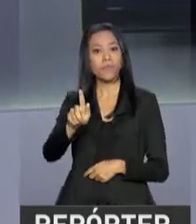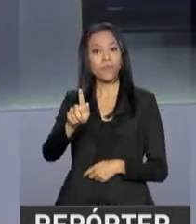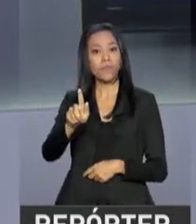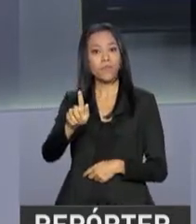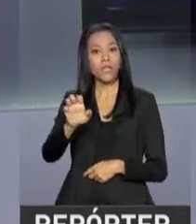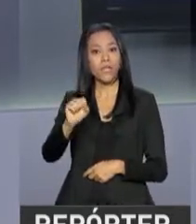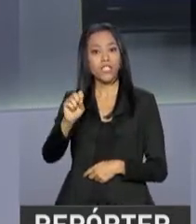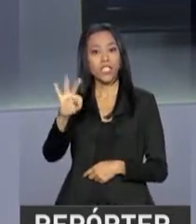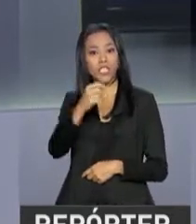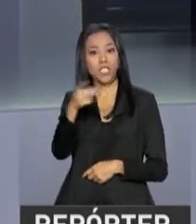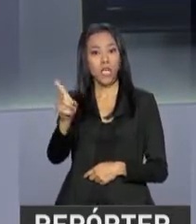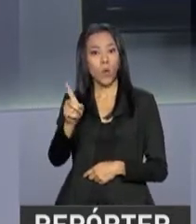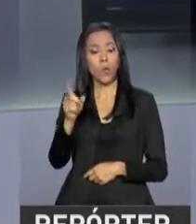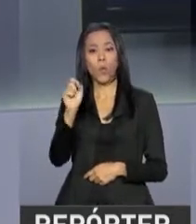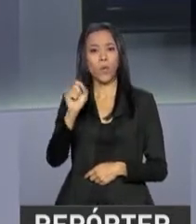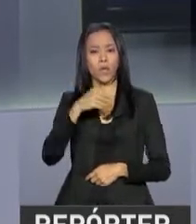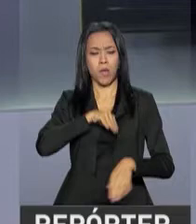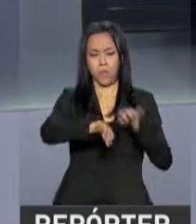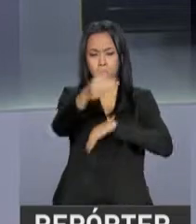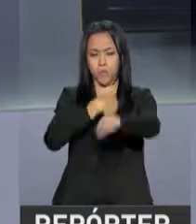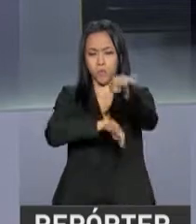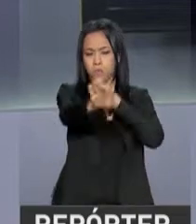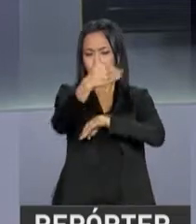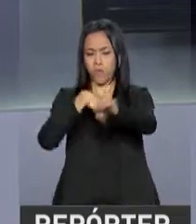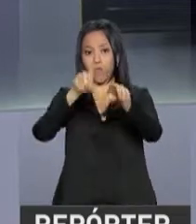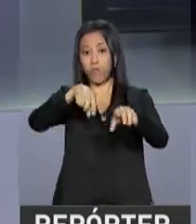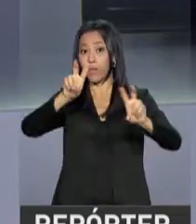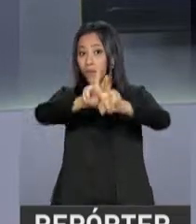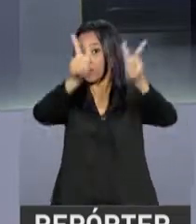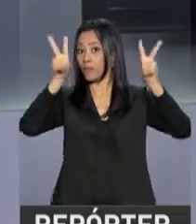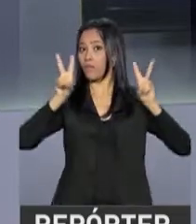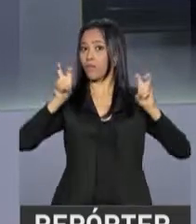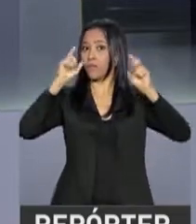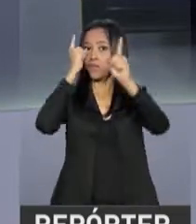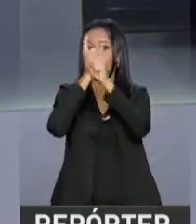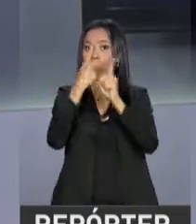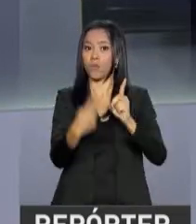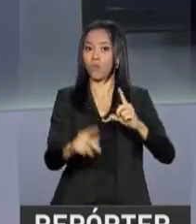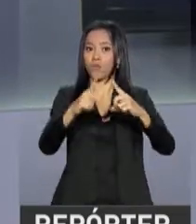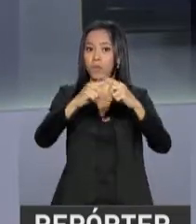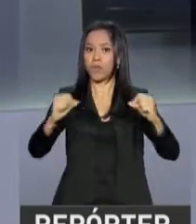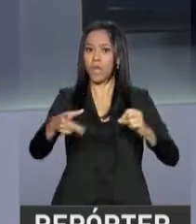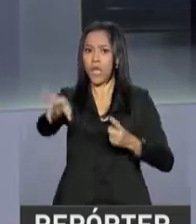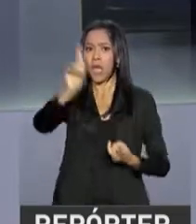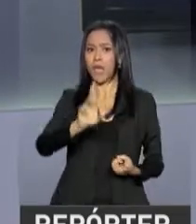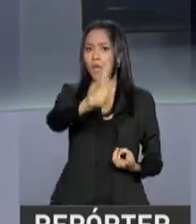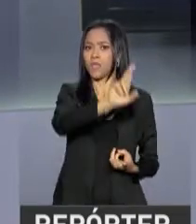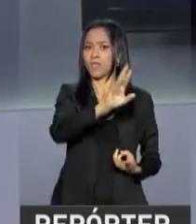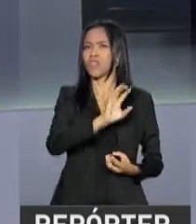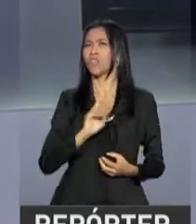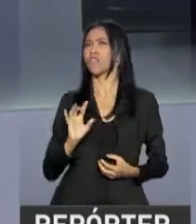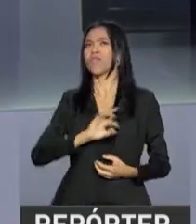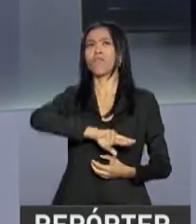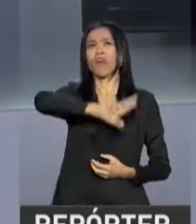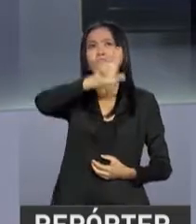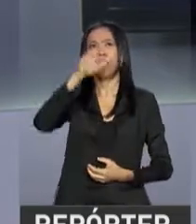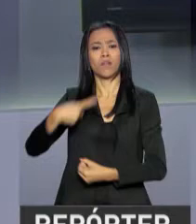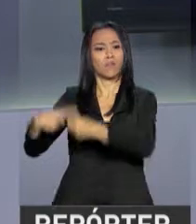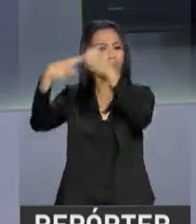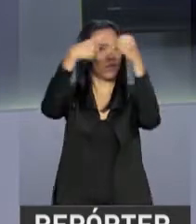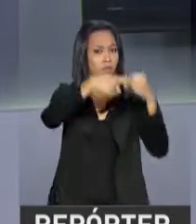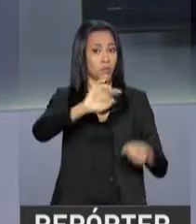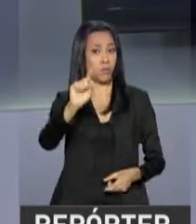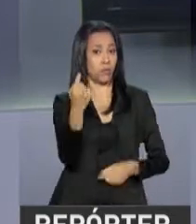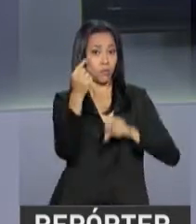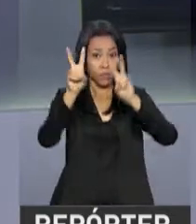gestão do trânsito foi tema de um encontro realizado em brasília com representantes de vários municípios e um dos assuntos